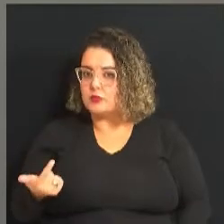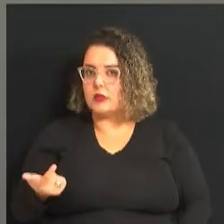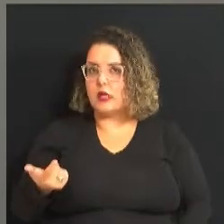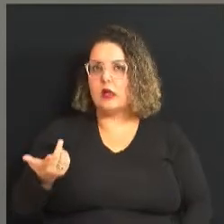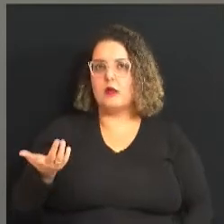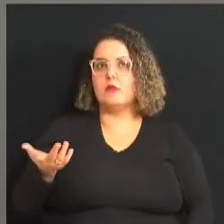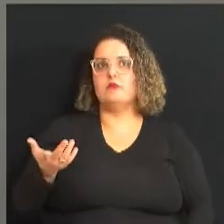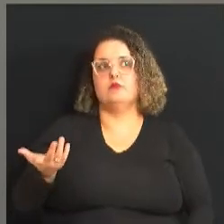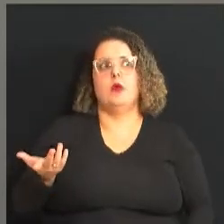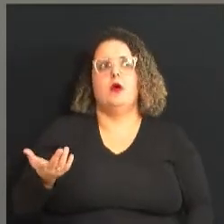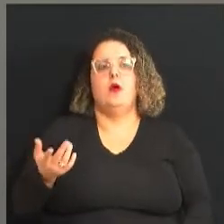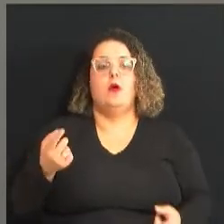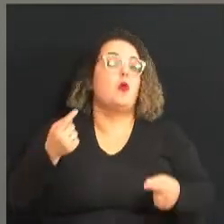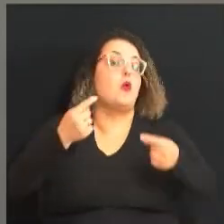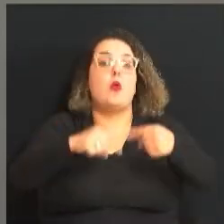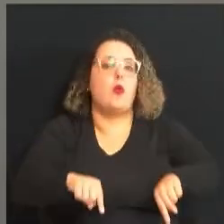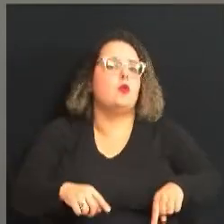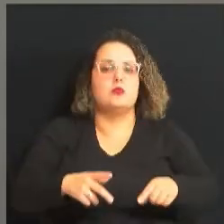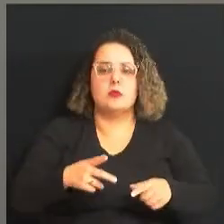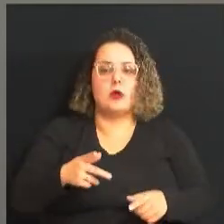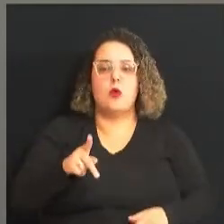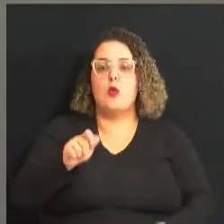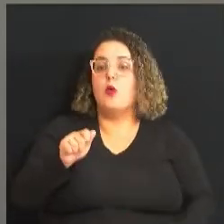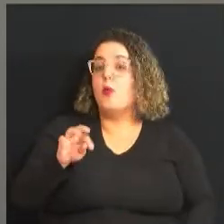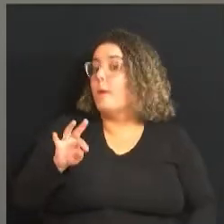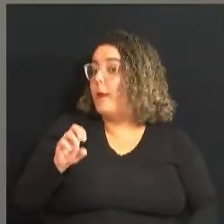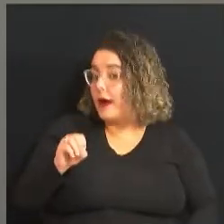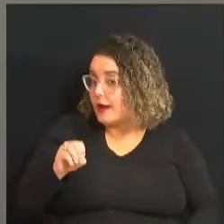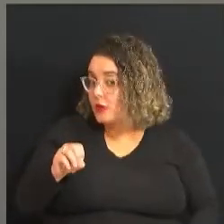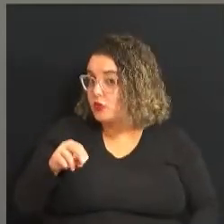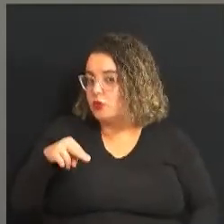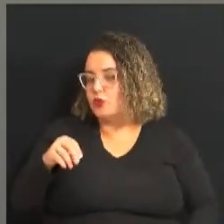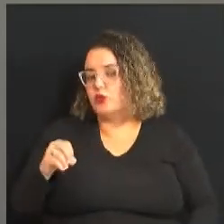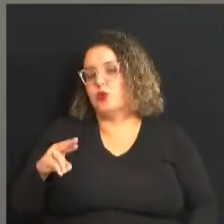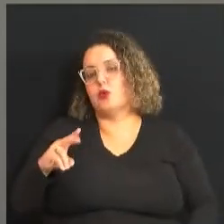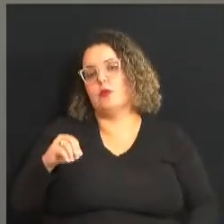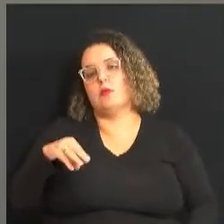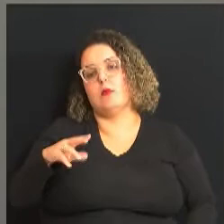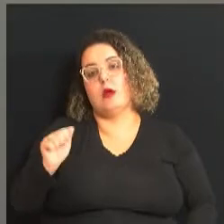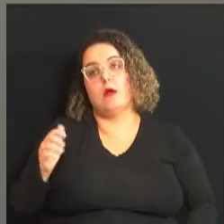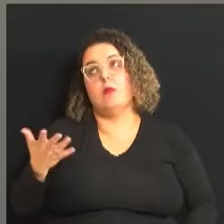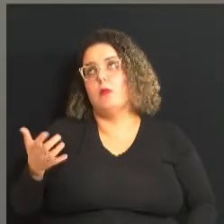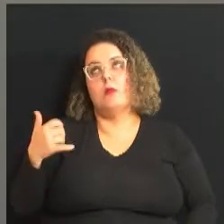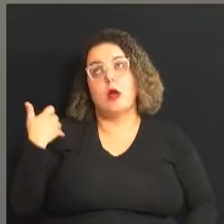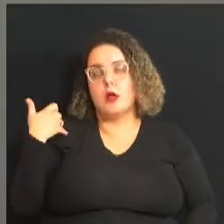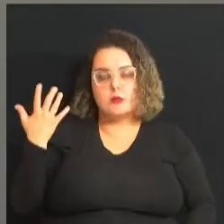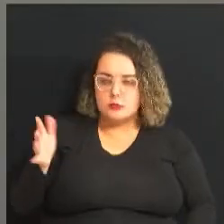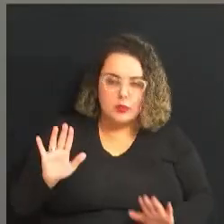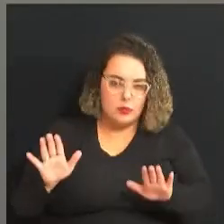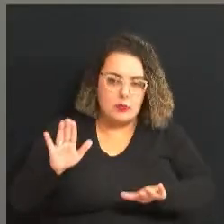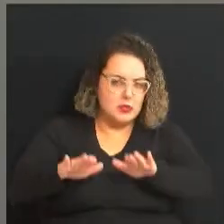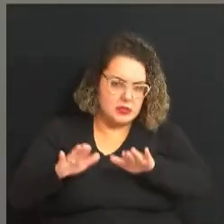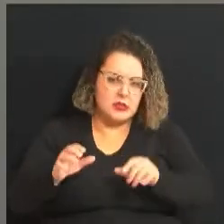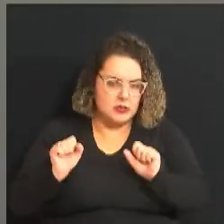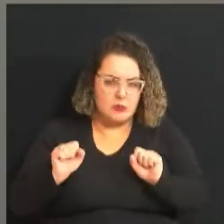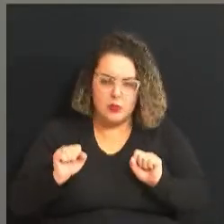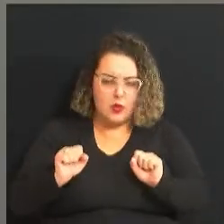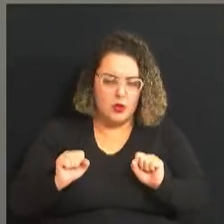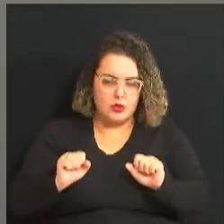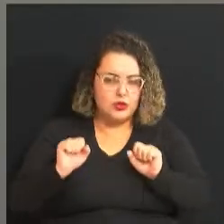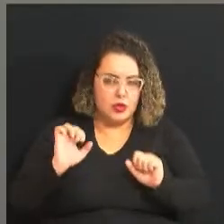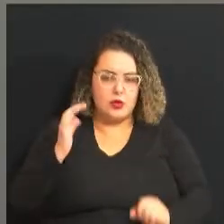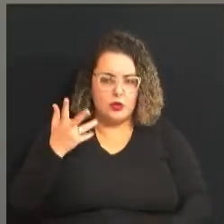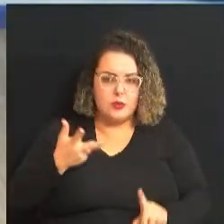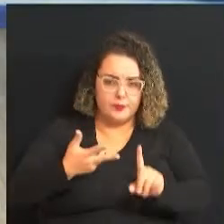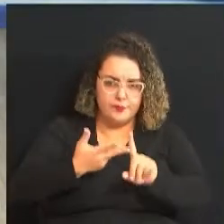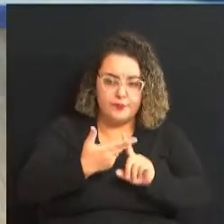ao parto normal por questão da idade da paciente, mas em alguns casos acaba evoluindo mesmo para A cesárea.